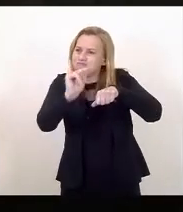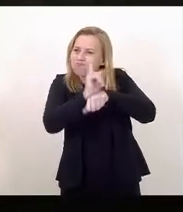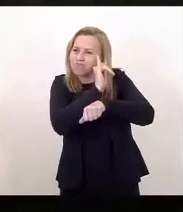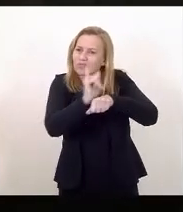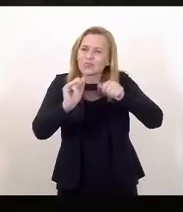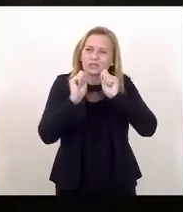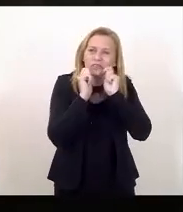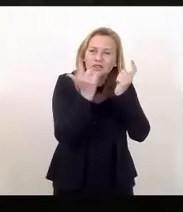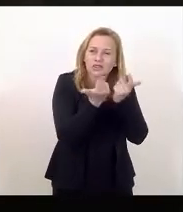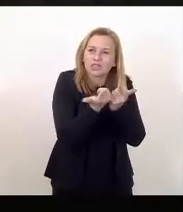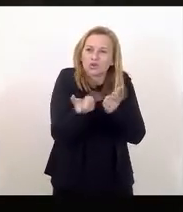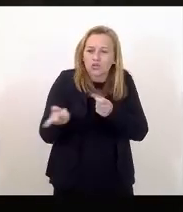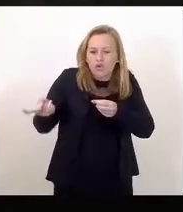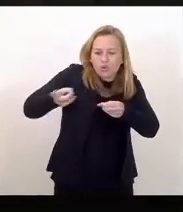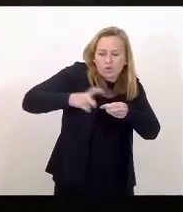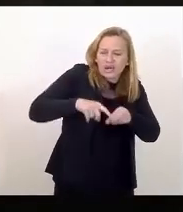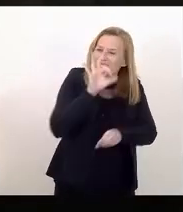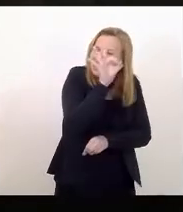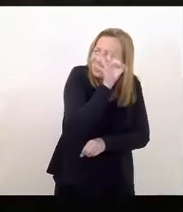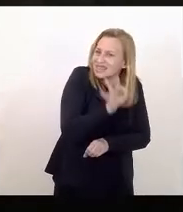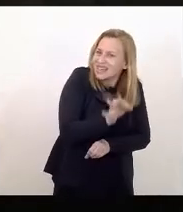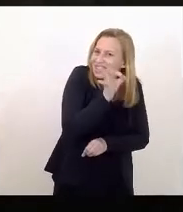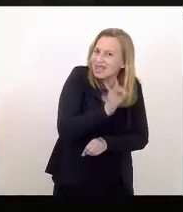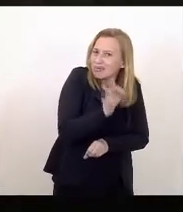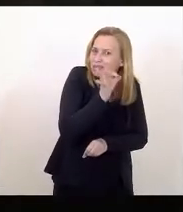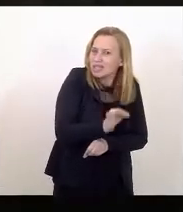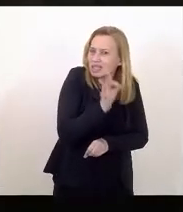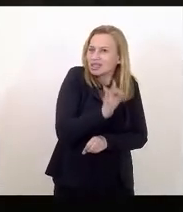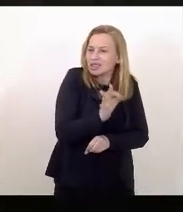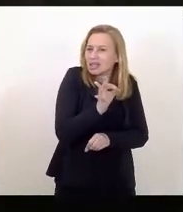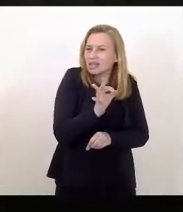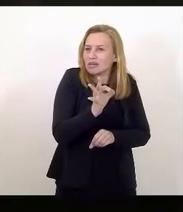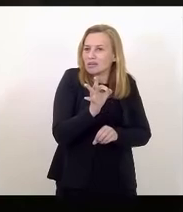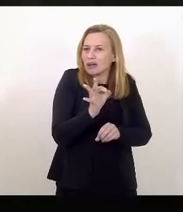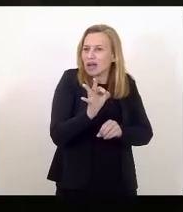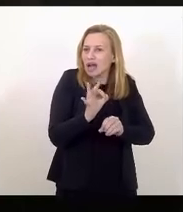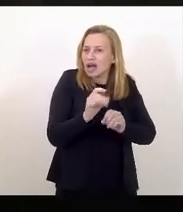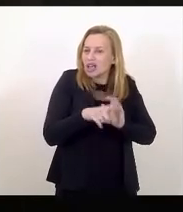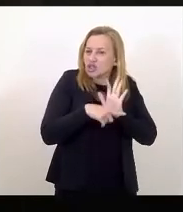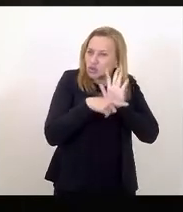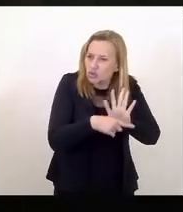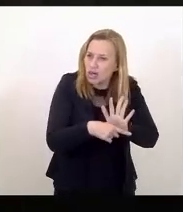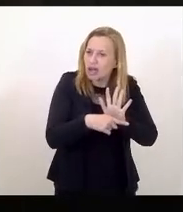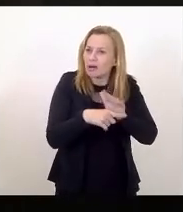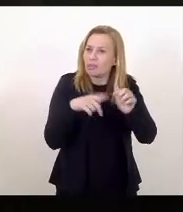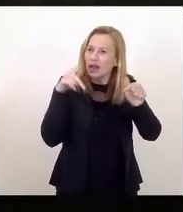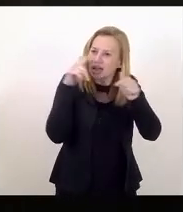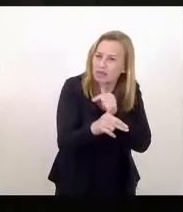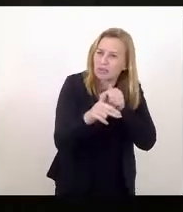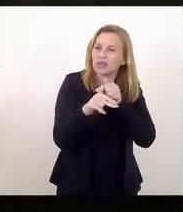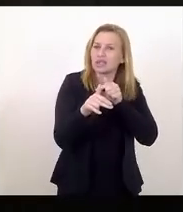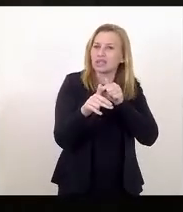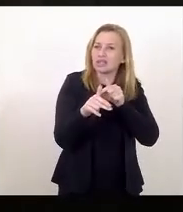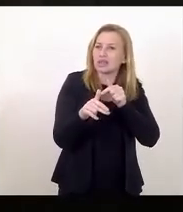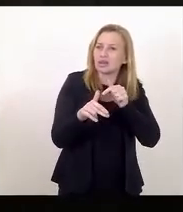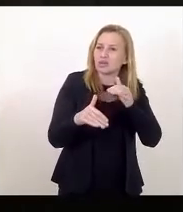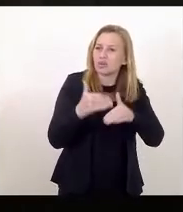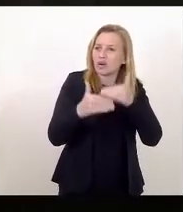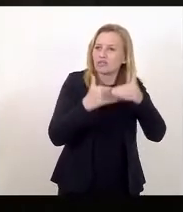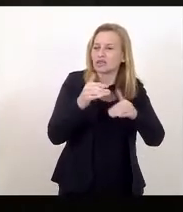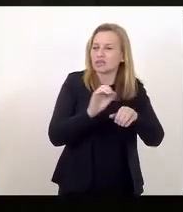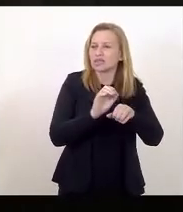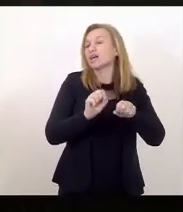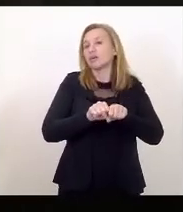voltada exatamente para conter, para barrar, impedir o avanço desta